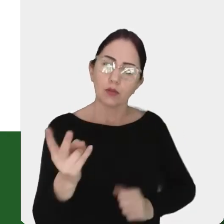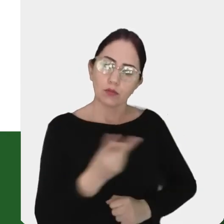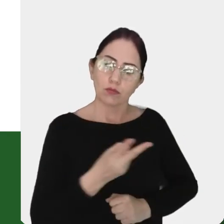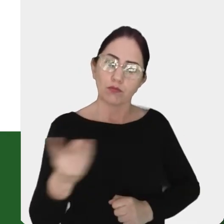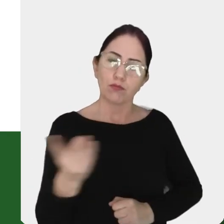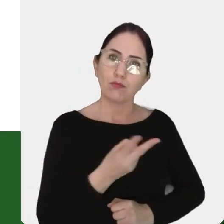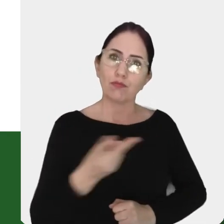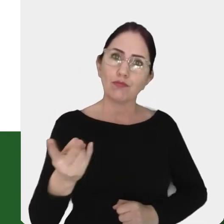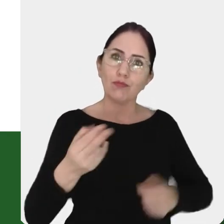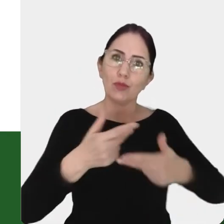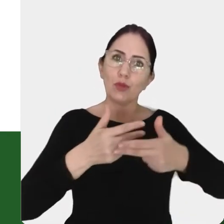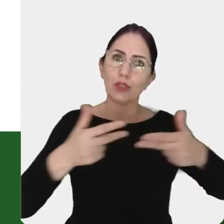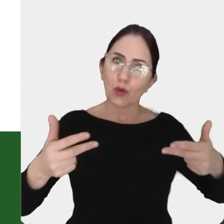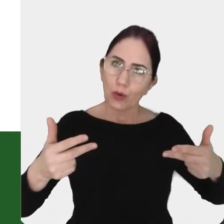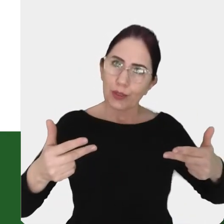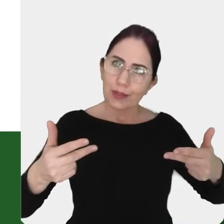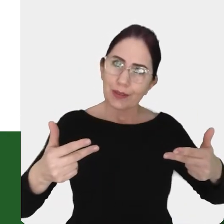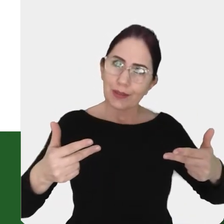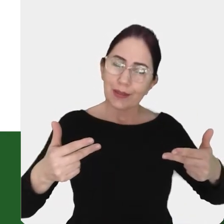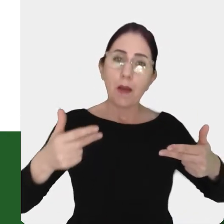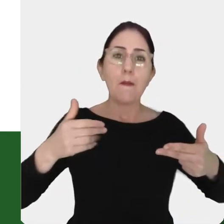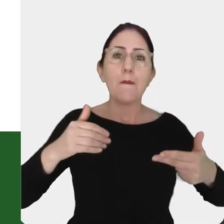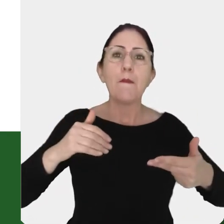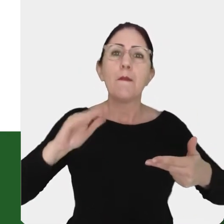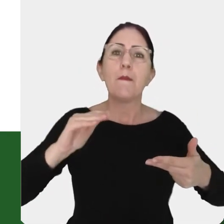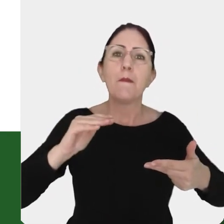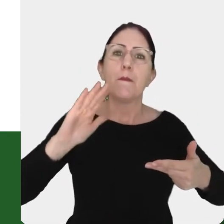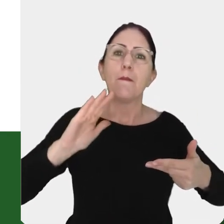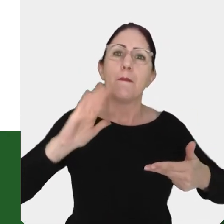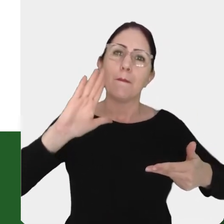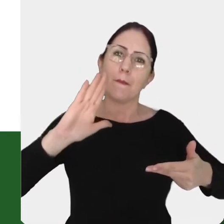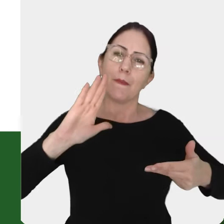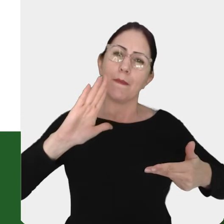duas partes, entre duas entidades. E